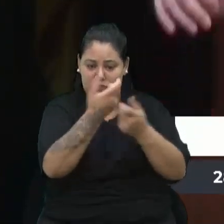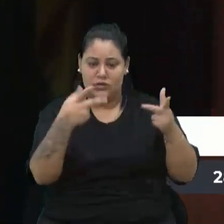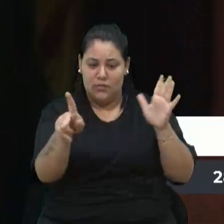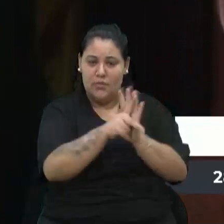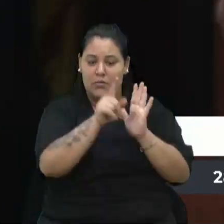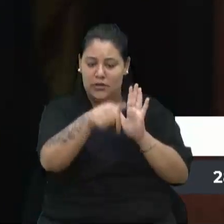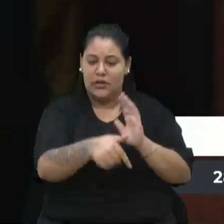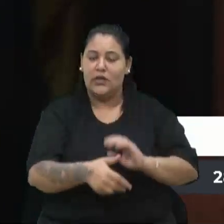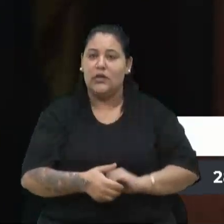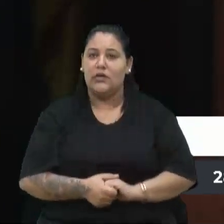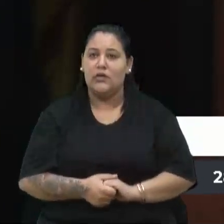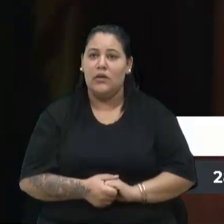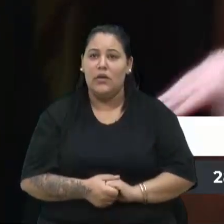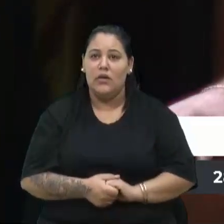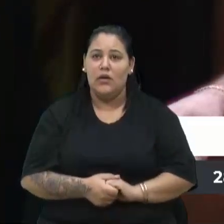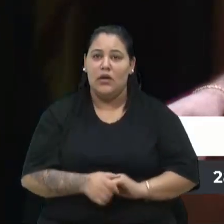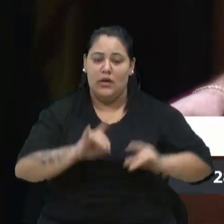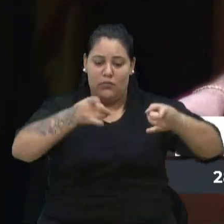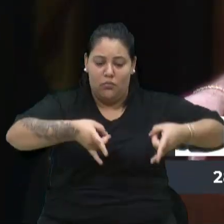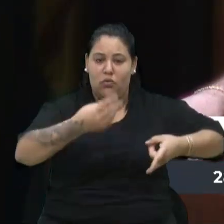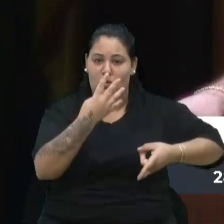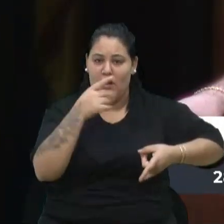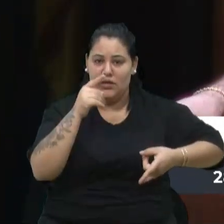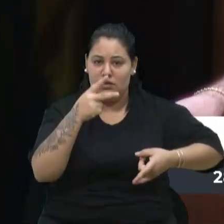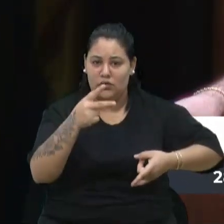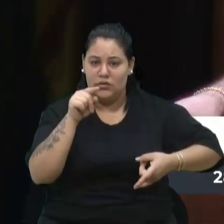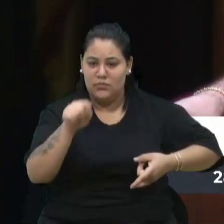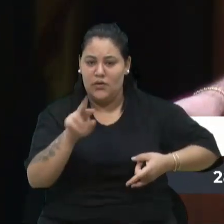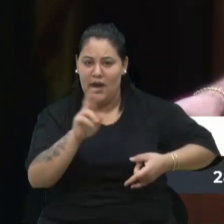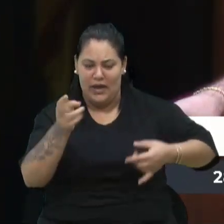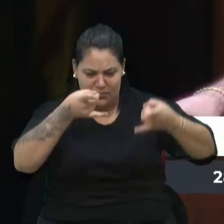Por 42 mil reais numa cama.